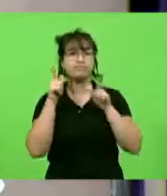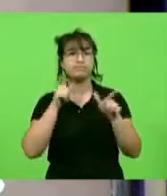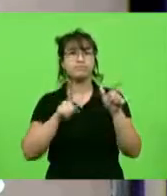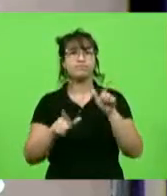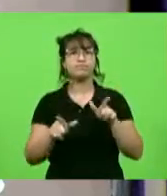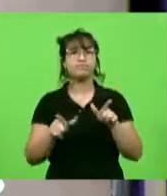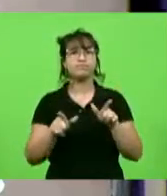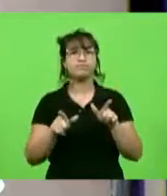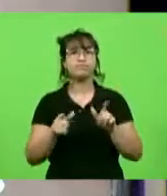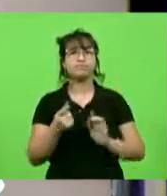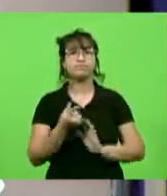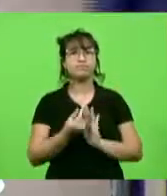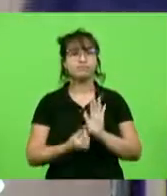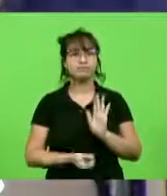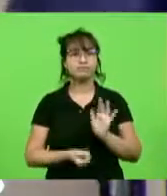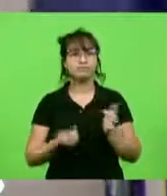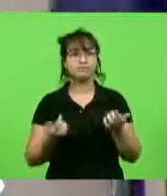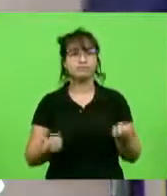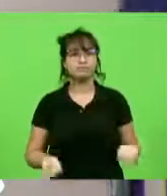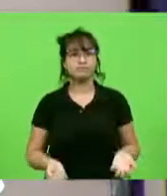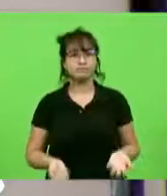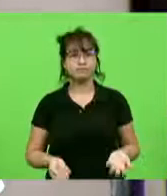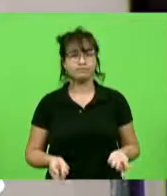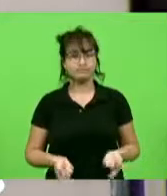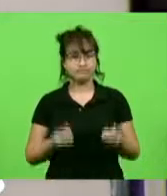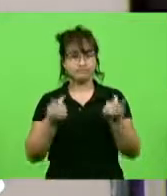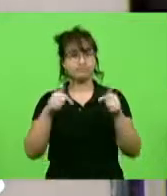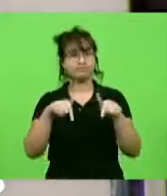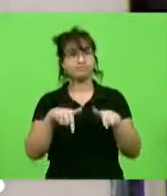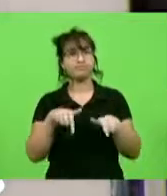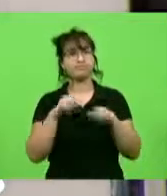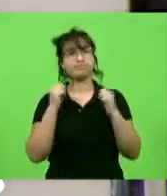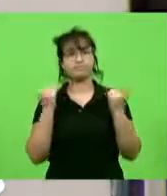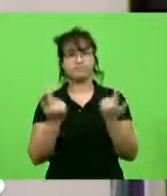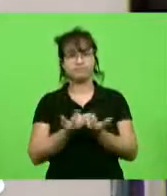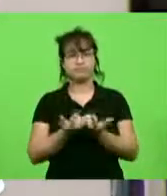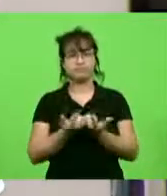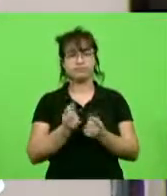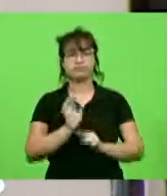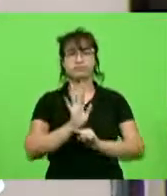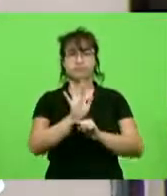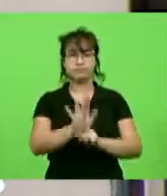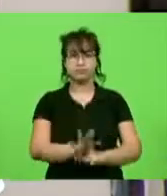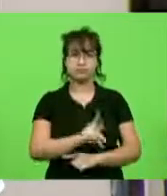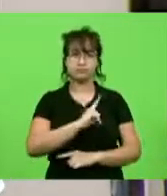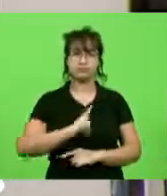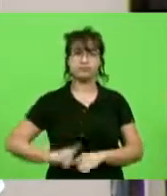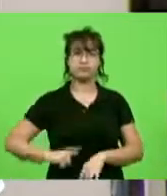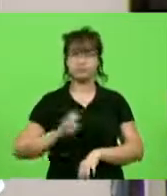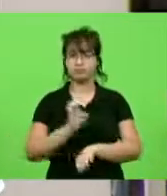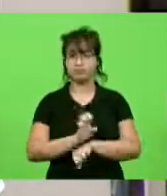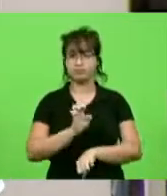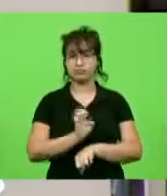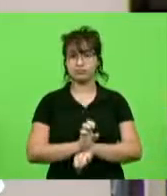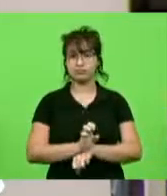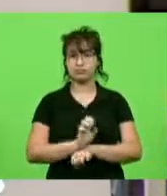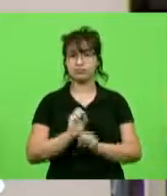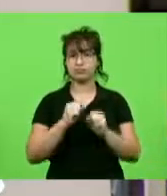enriquecer a nossa política aqui na casa, né, e até mesmo orientar o governo do Estado sobre políticas importantes em defesa da